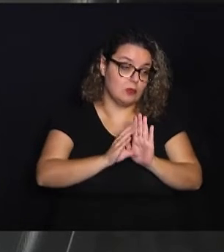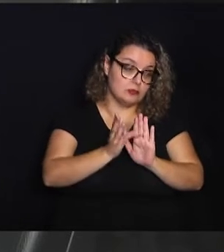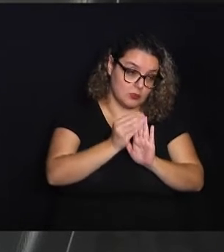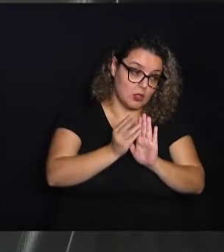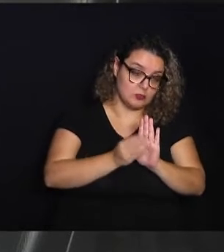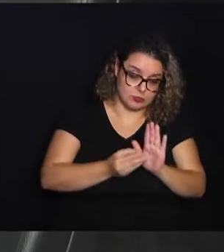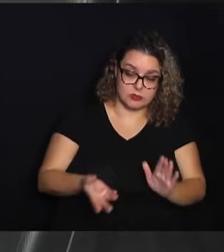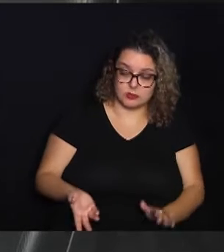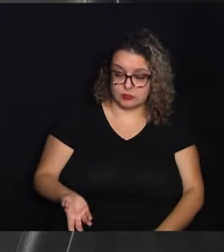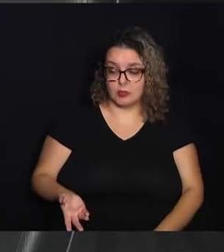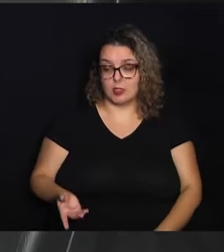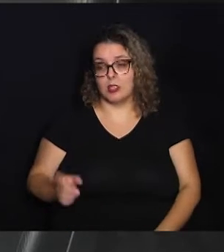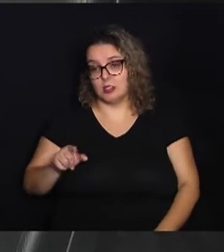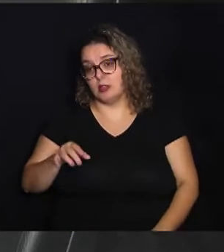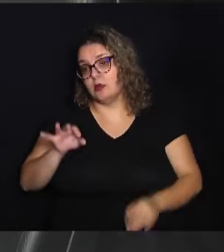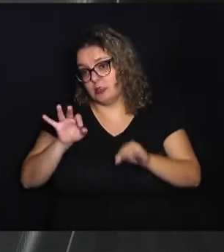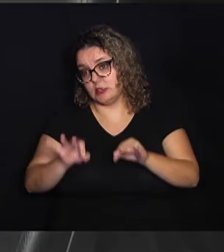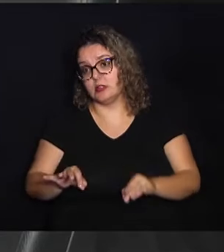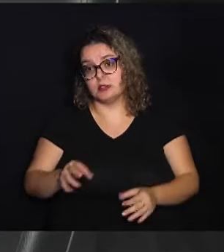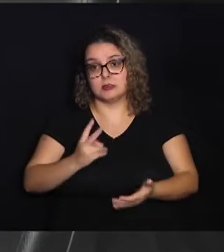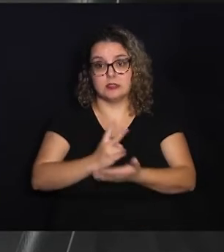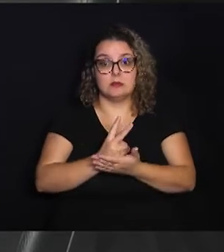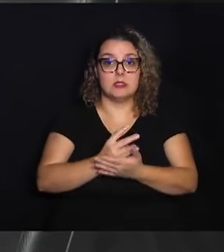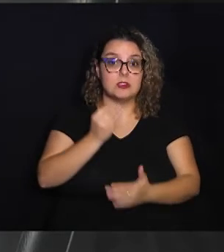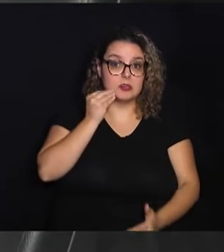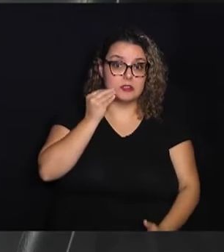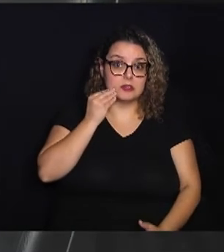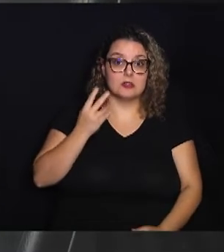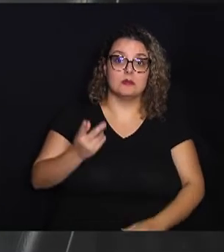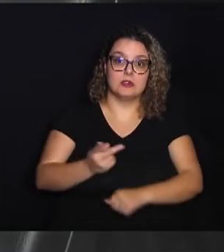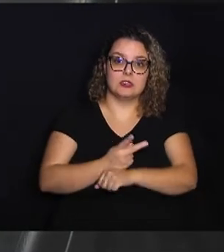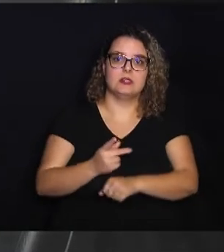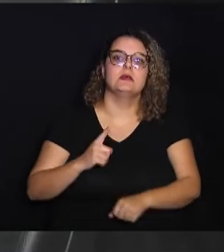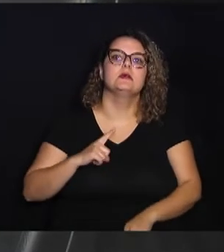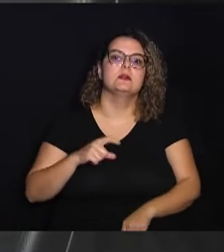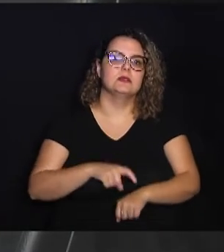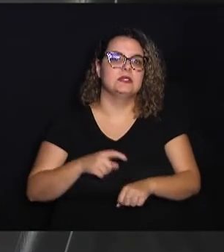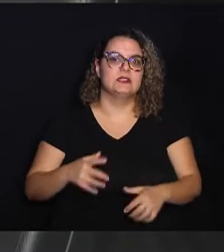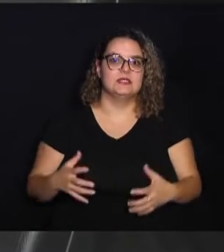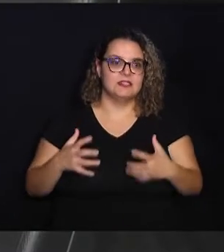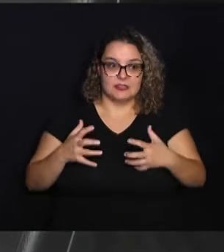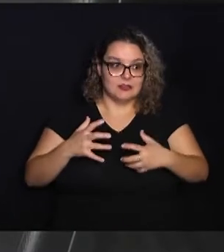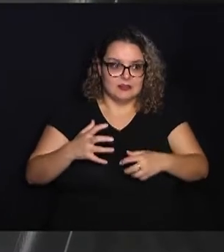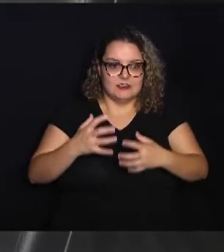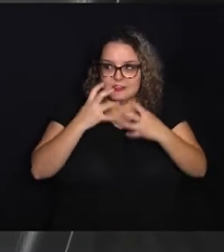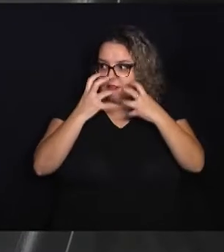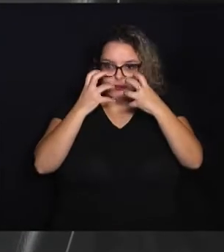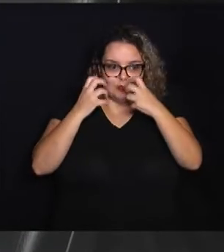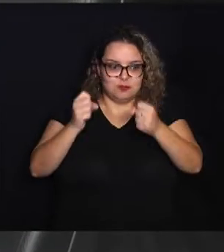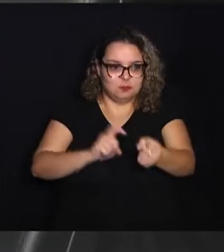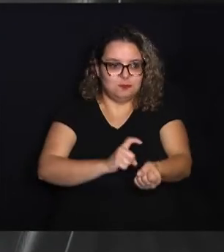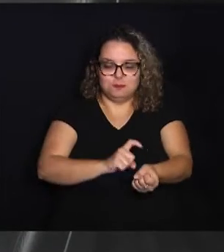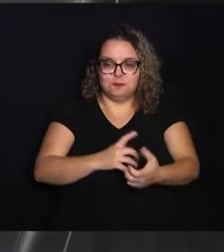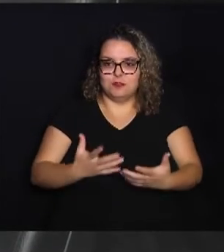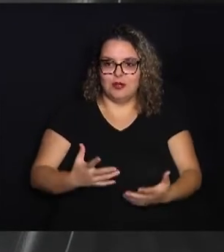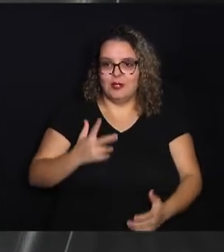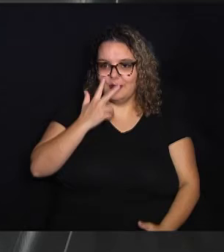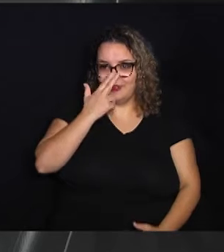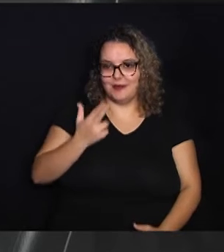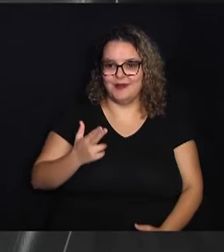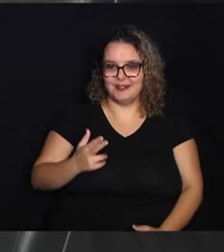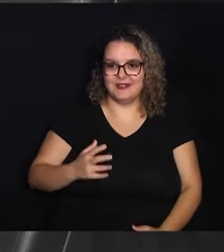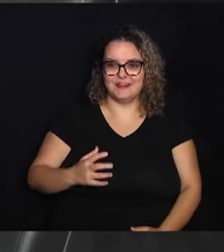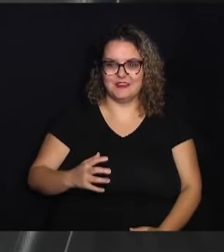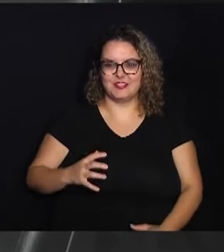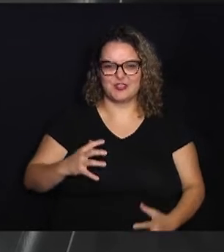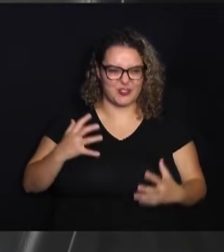que exatamente eu sempre tentei buscar. Obviamente que tem momentos ali que, né, a gente fica, né, parecendo uma fera,